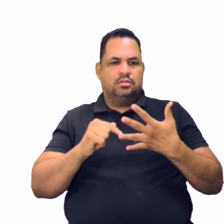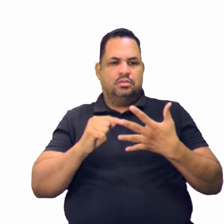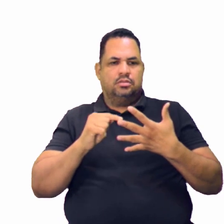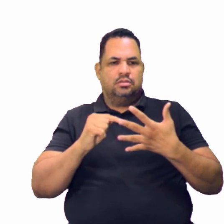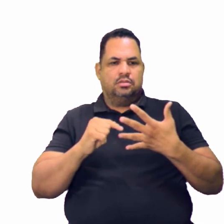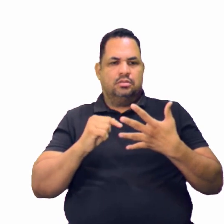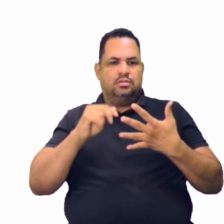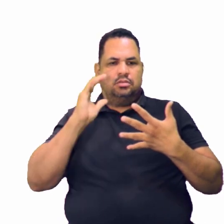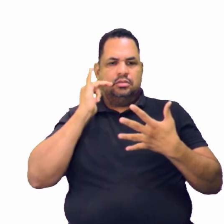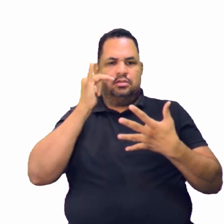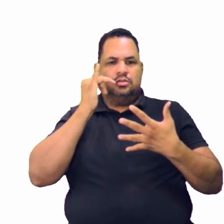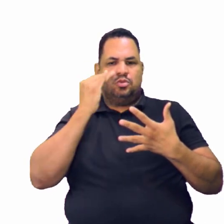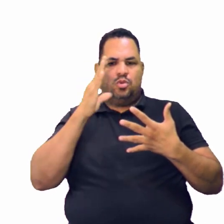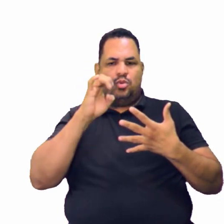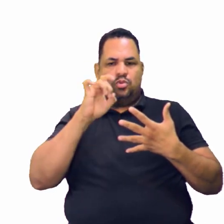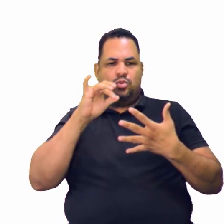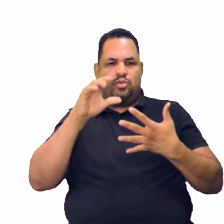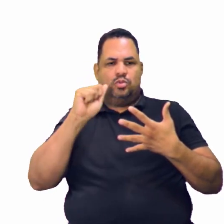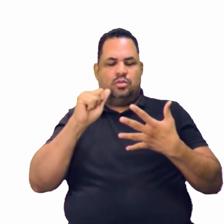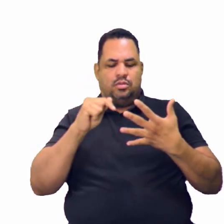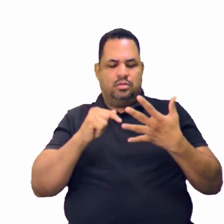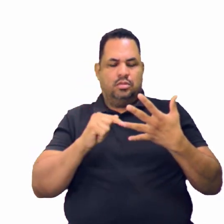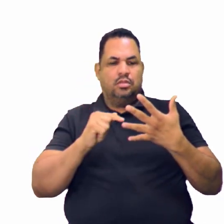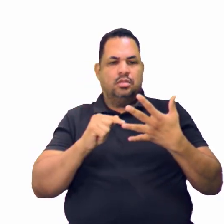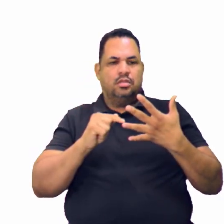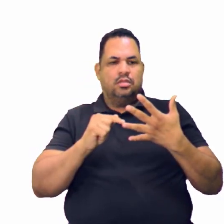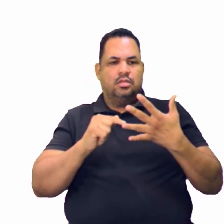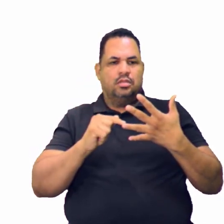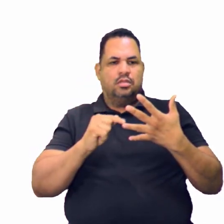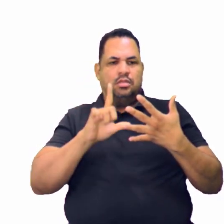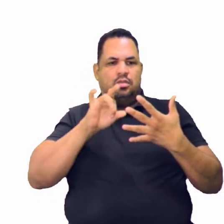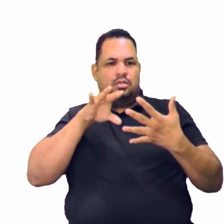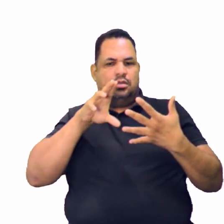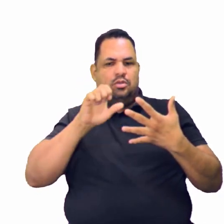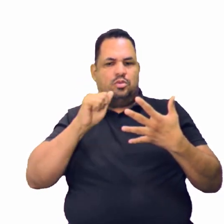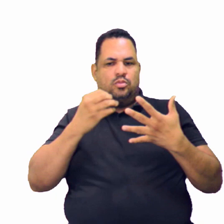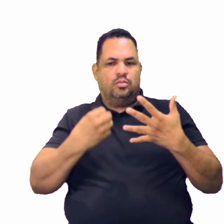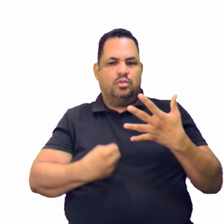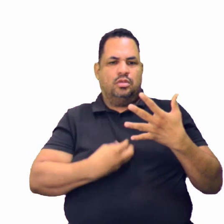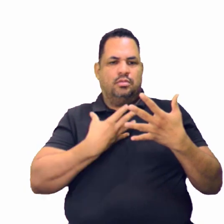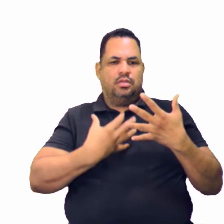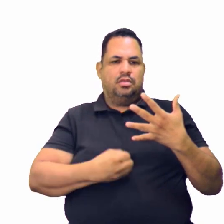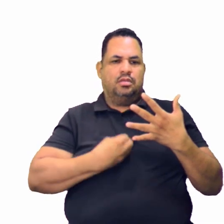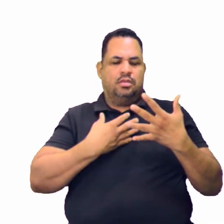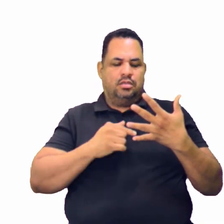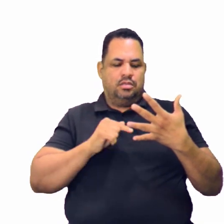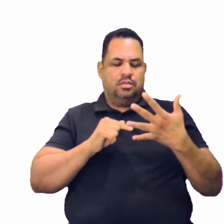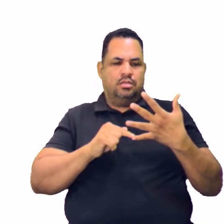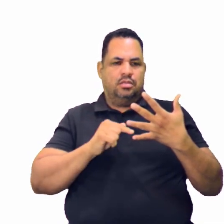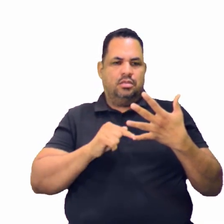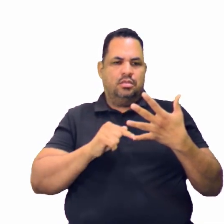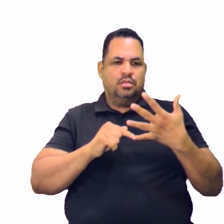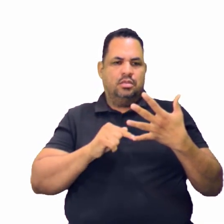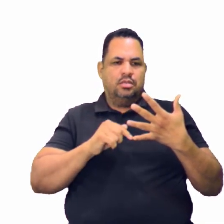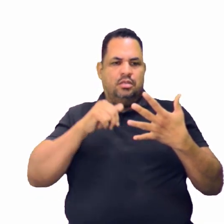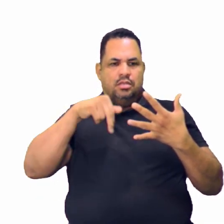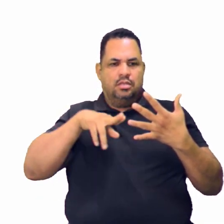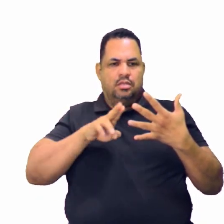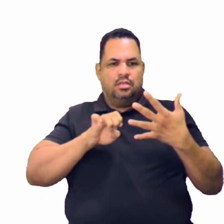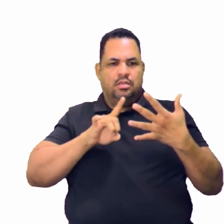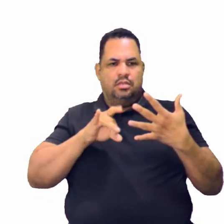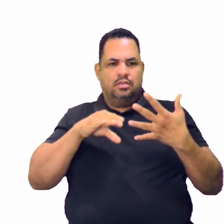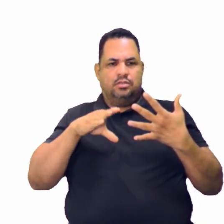C, gênero narrativo, conto. D, gênero lírico, poema.